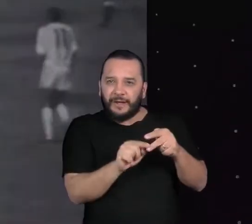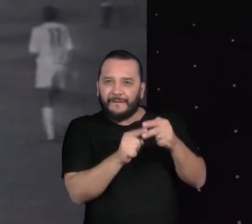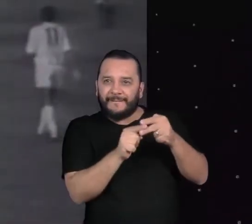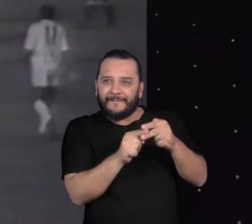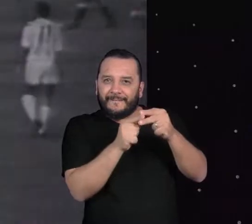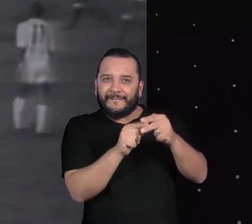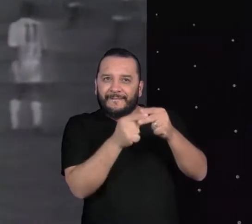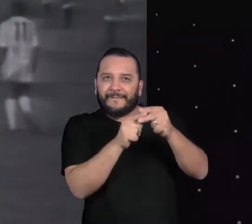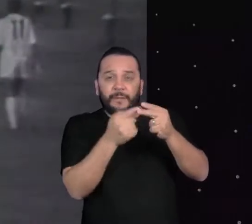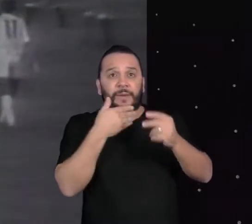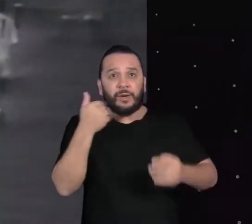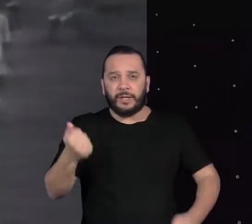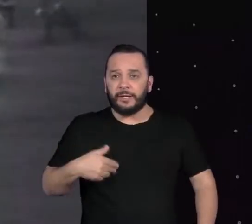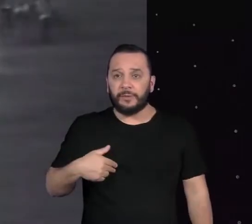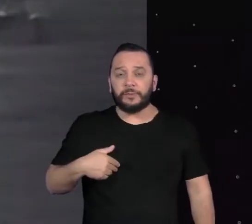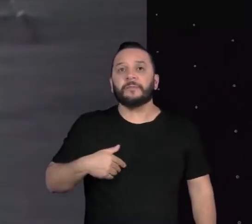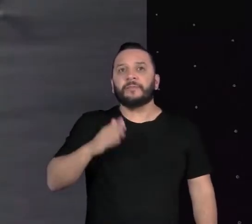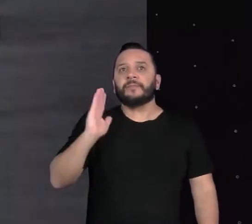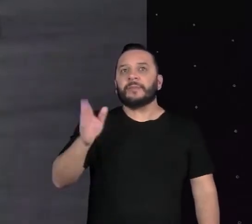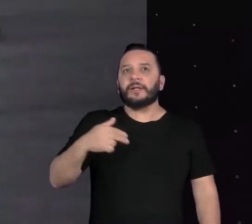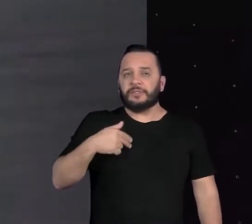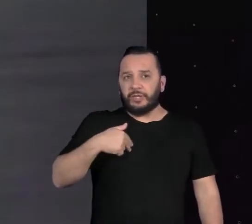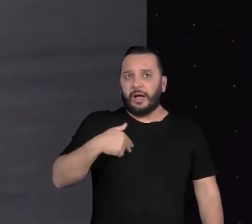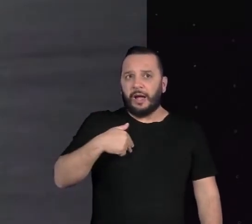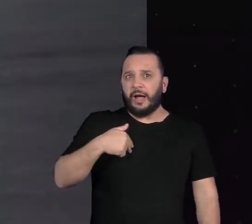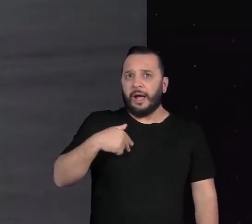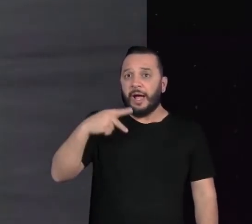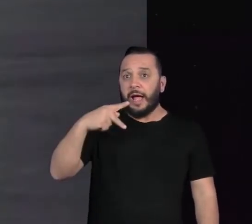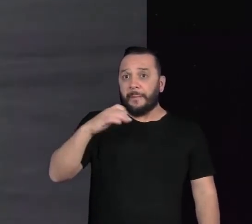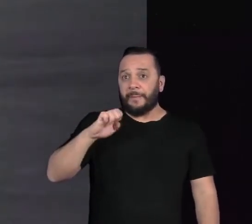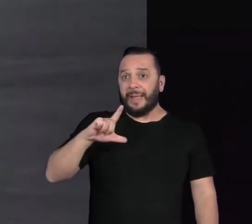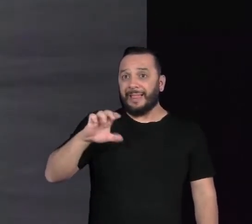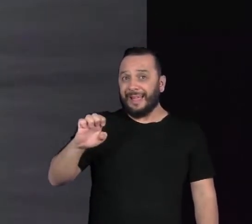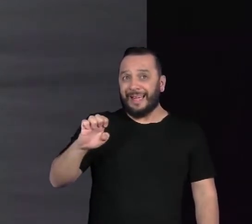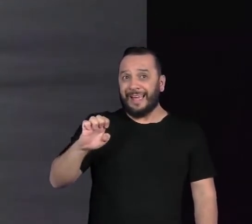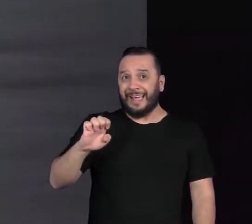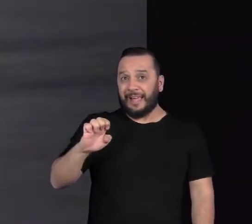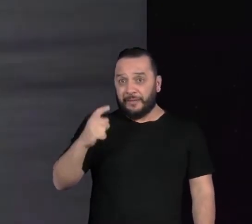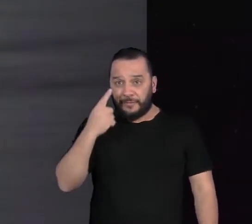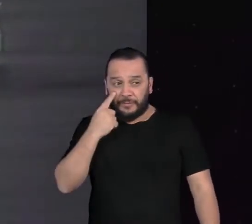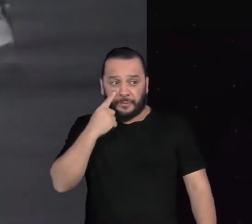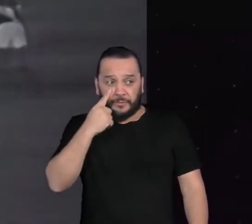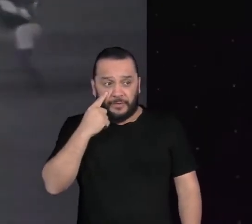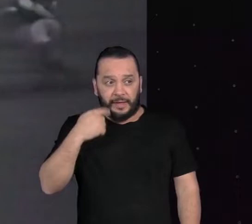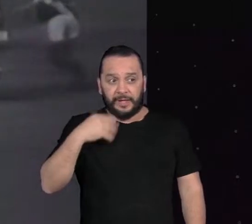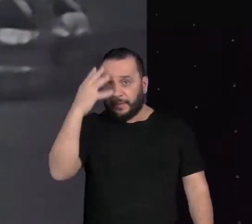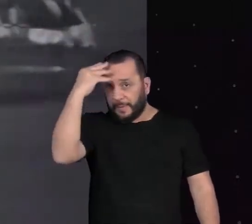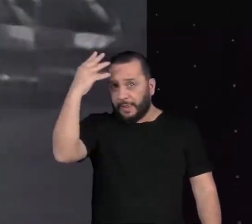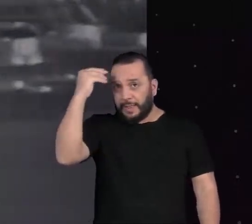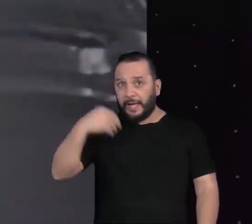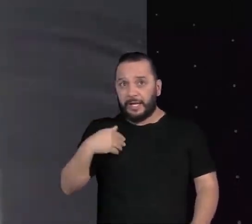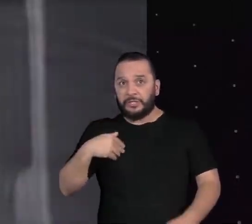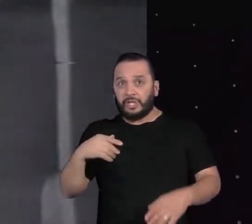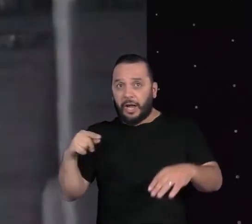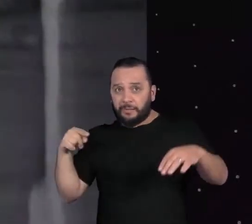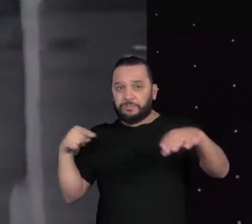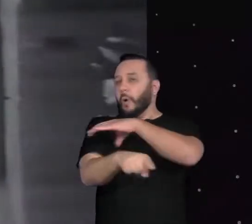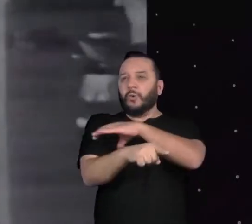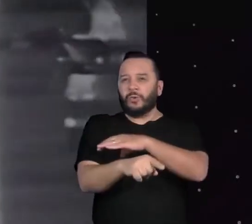melhorando. Pelé, a segundos do gol do século. Atenção, caminha Pelé, chutou,